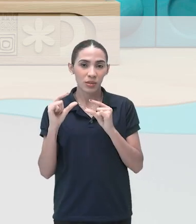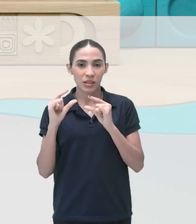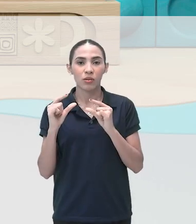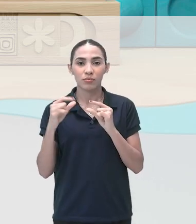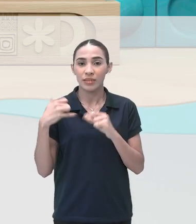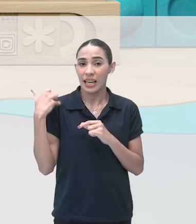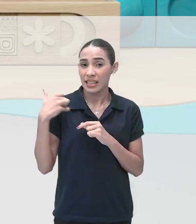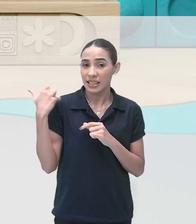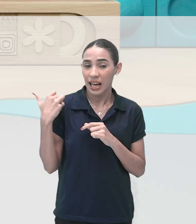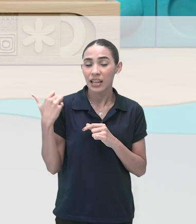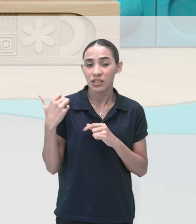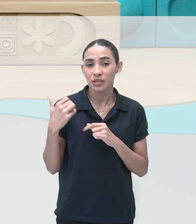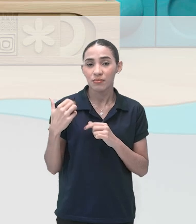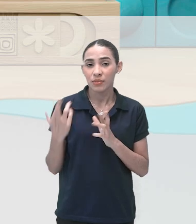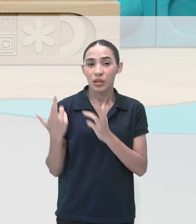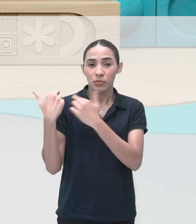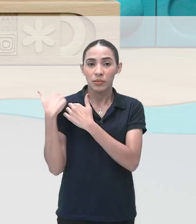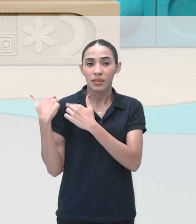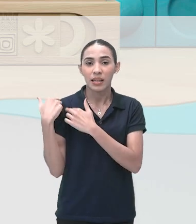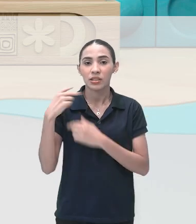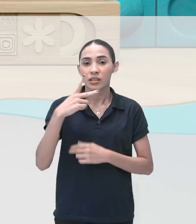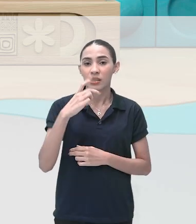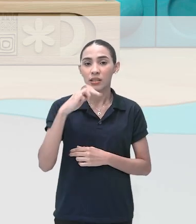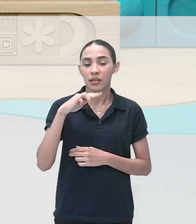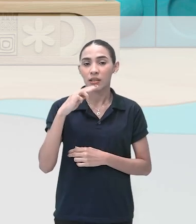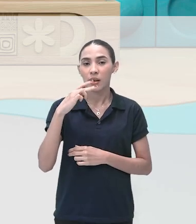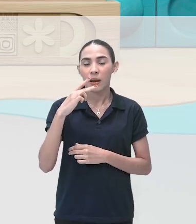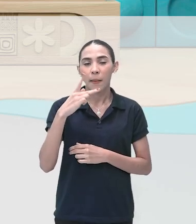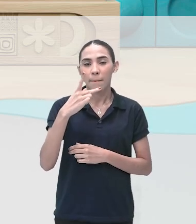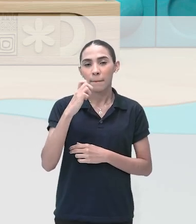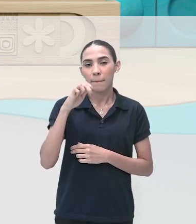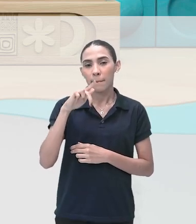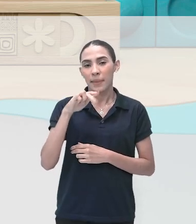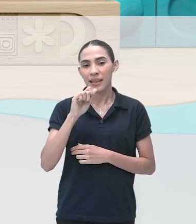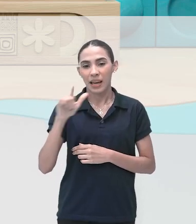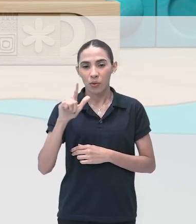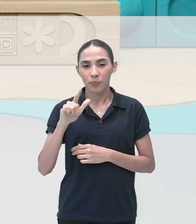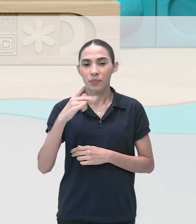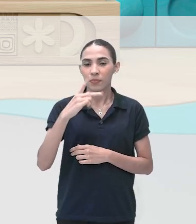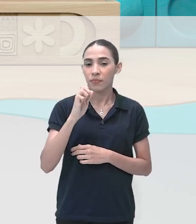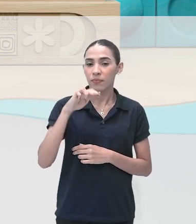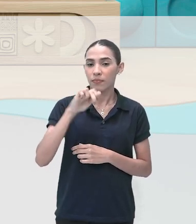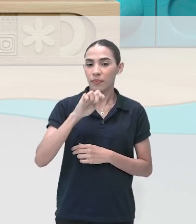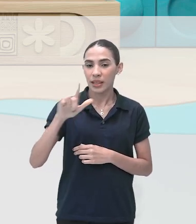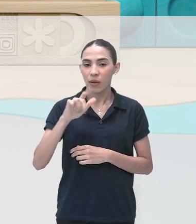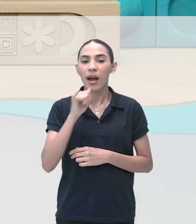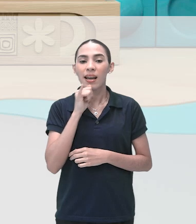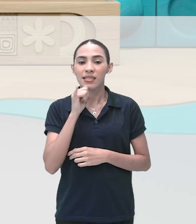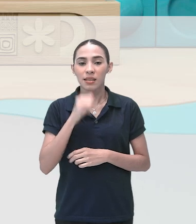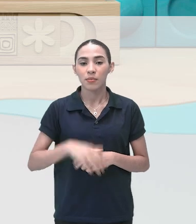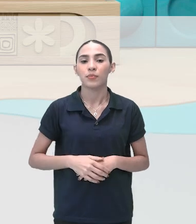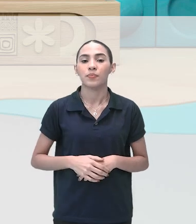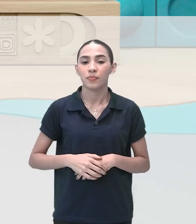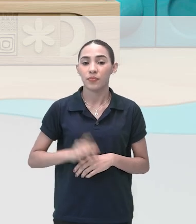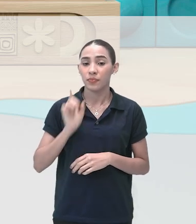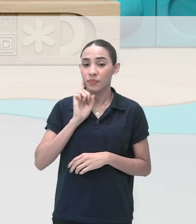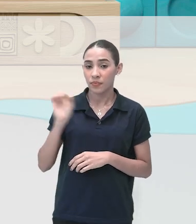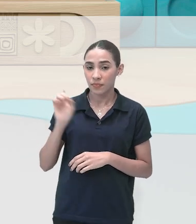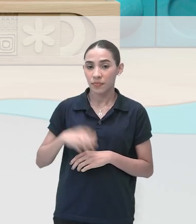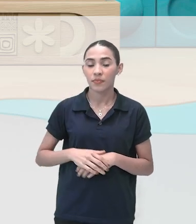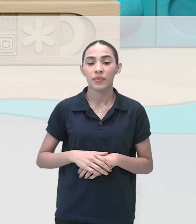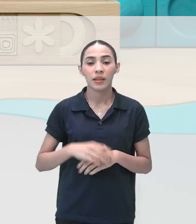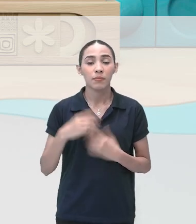maioridade penal. Então vamos lá, vamos conhecer? Colocando aqui para vocês um esqueminha, nós podemos ter um movimento argumentativo